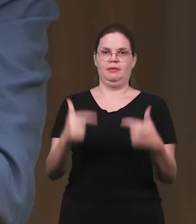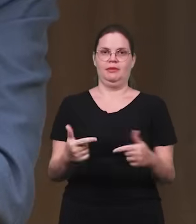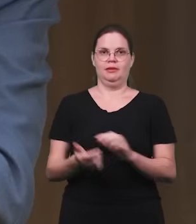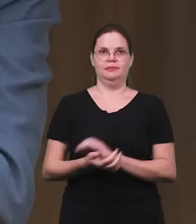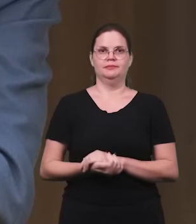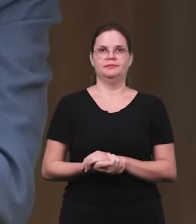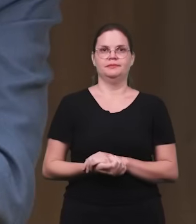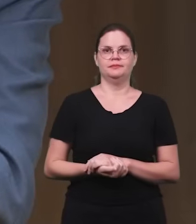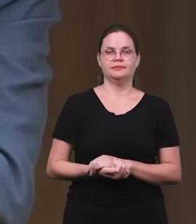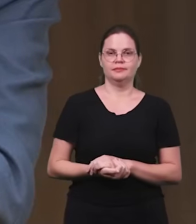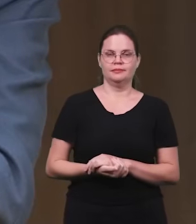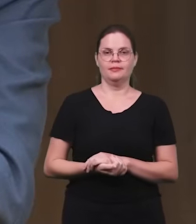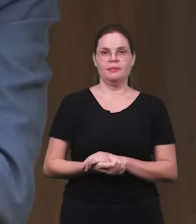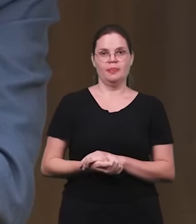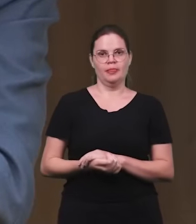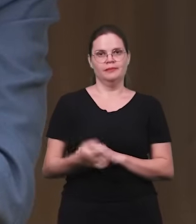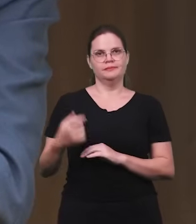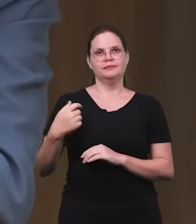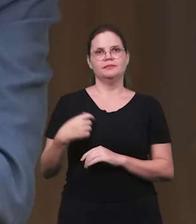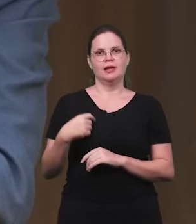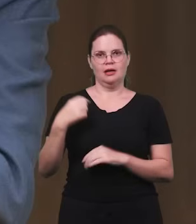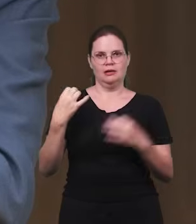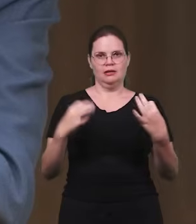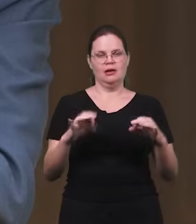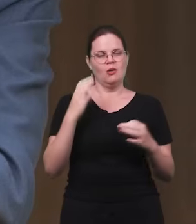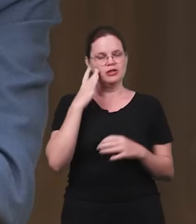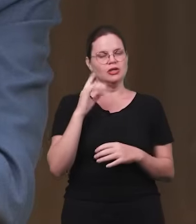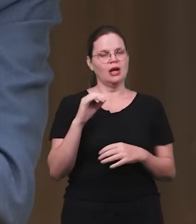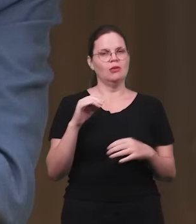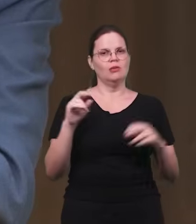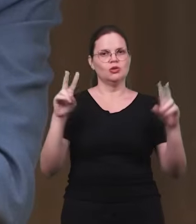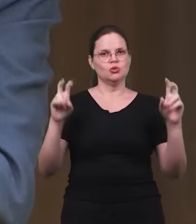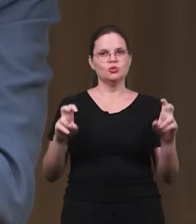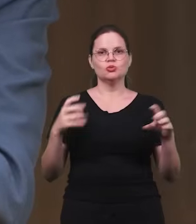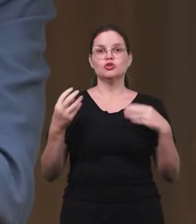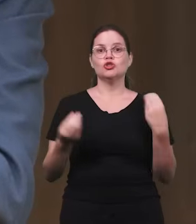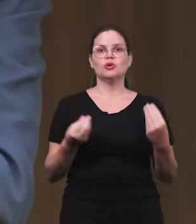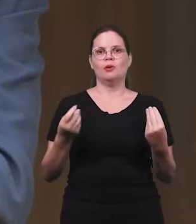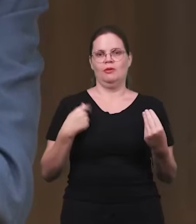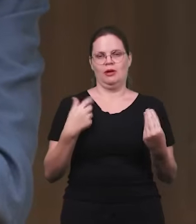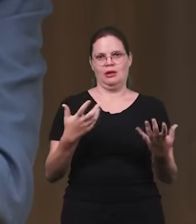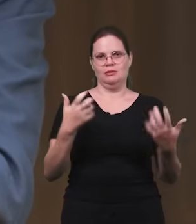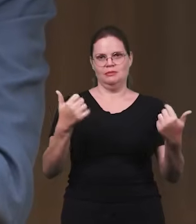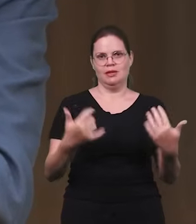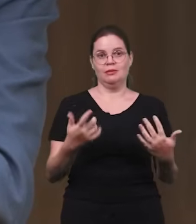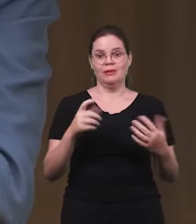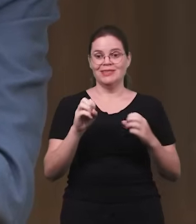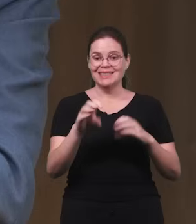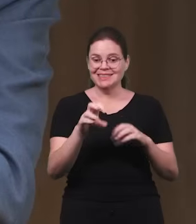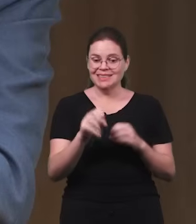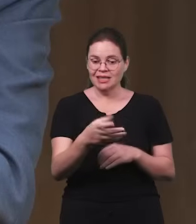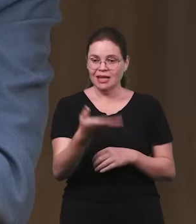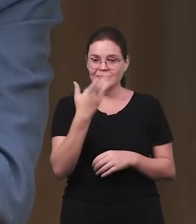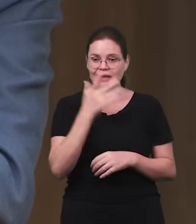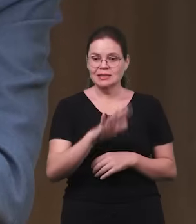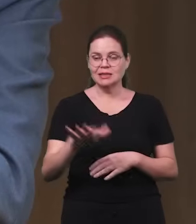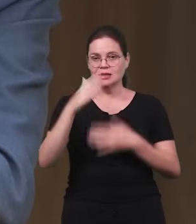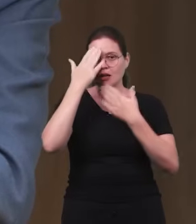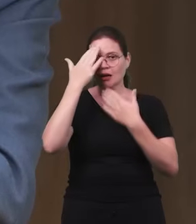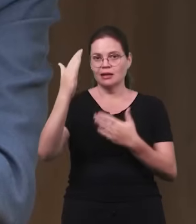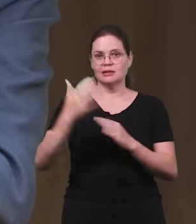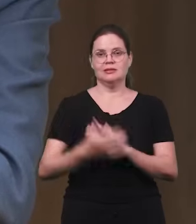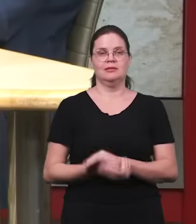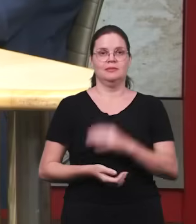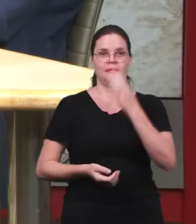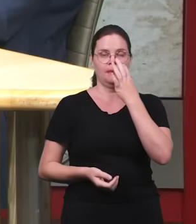gratidão se aprende. Eu acho que esse é o ponto onde eu queria chegar. Você ensina a criança a ser grata, não é verdade?